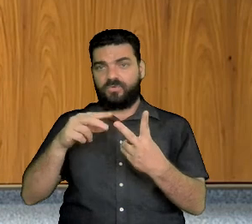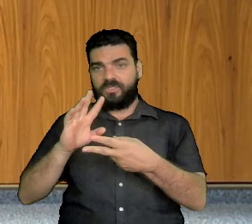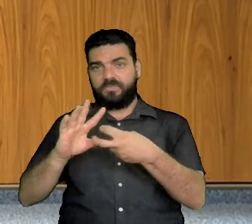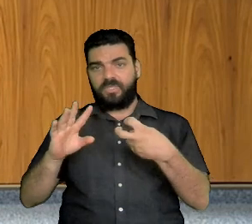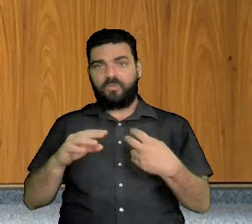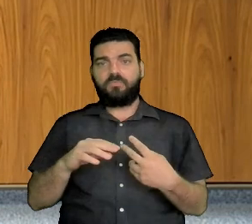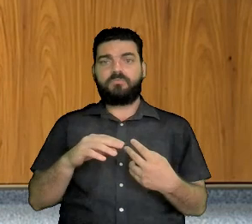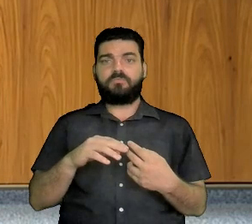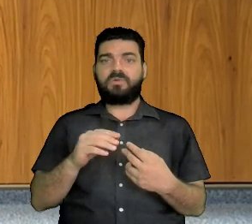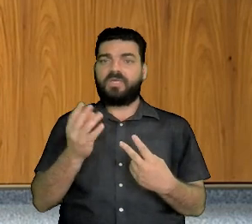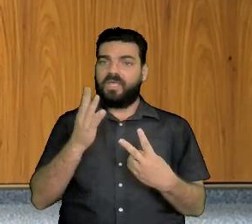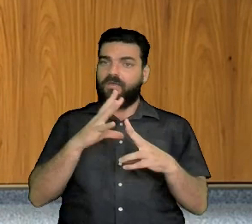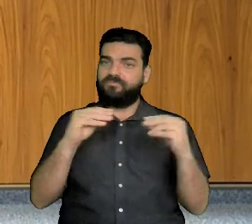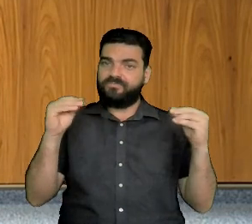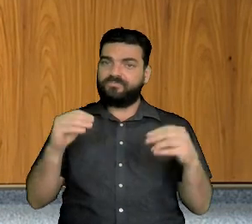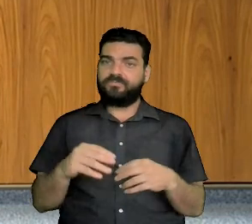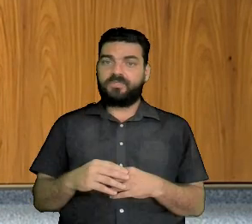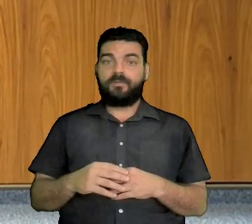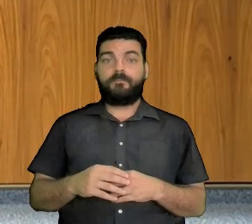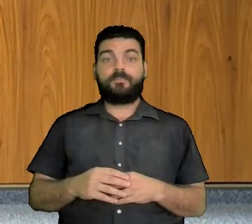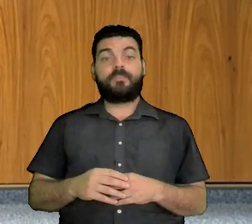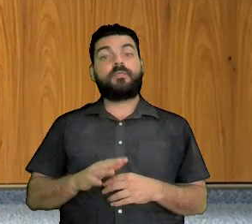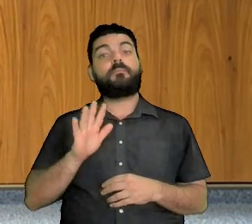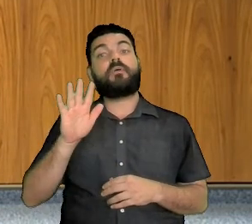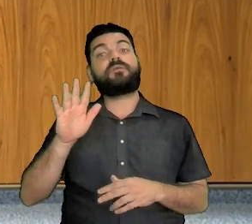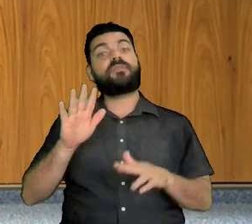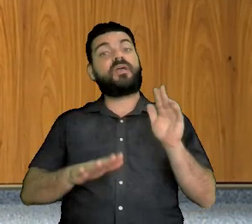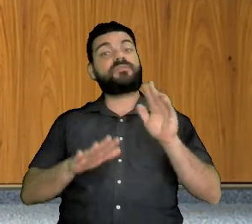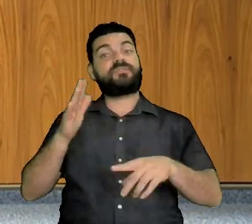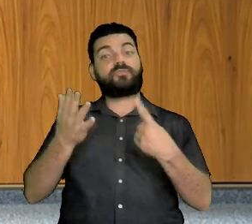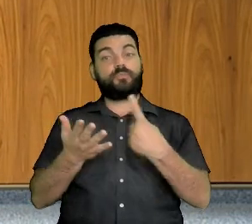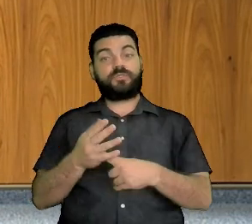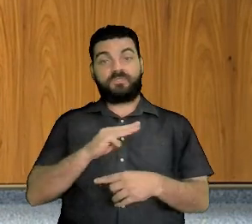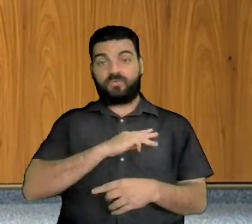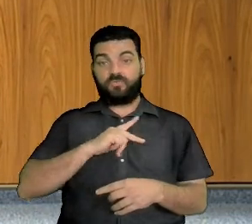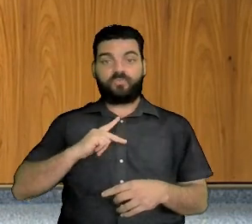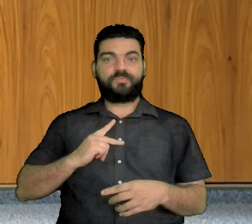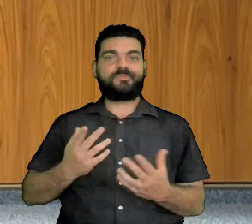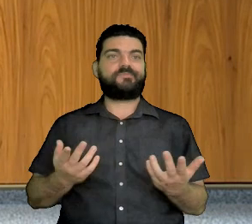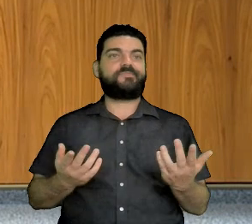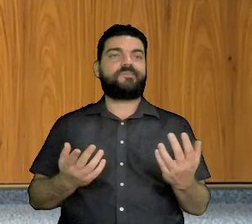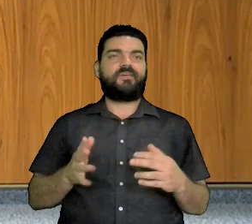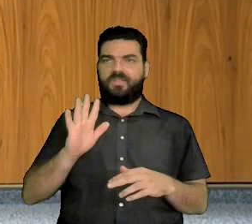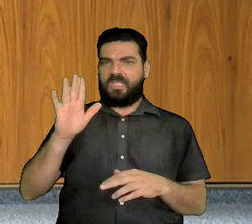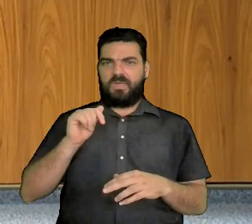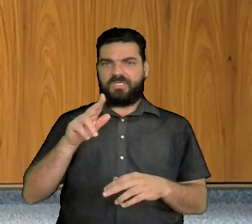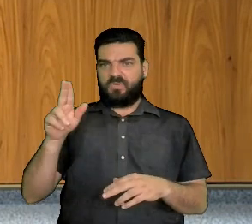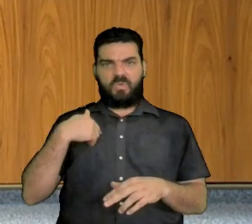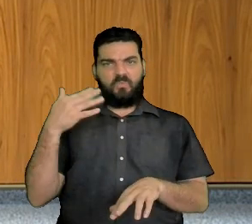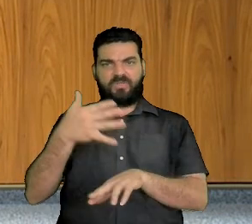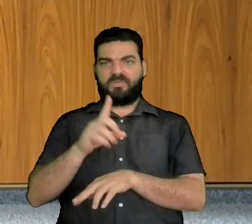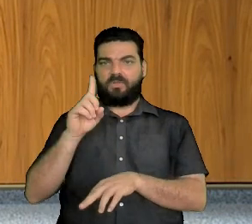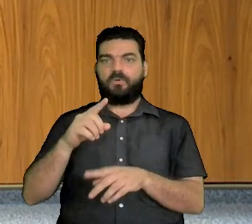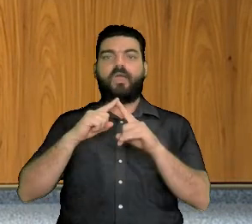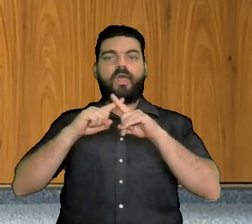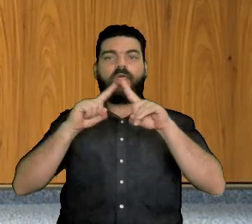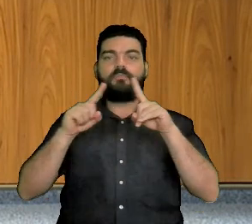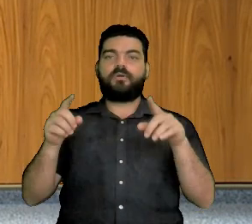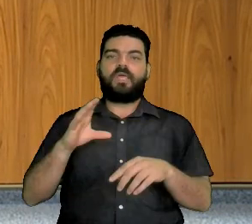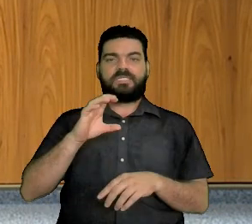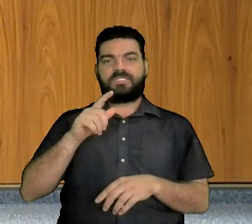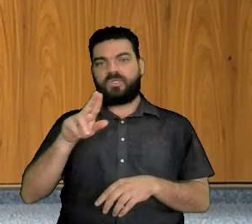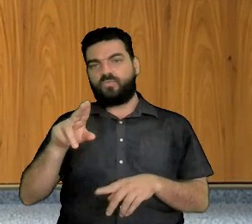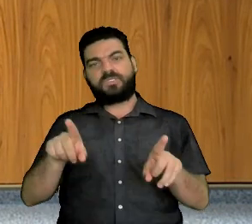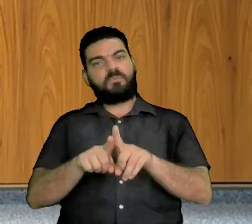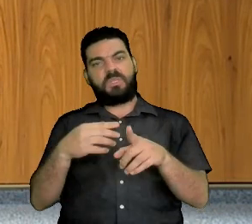problema no âmbito civil, o problema no âmbito criminal. Agora, às vezes surge o seguinte: faça lá um acordo com o Ministério Público, aí vem a AGU e